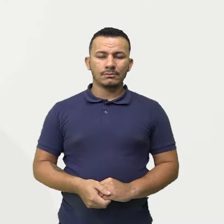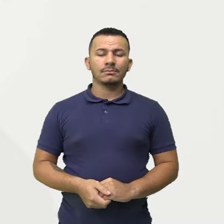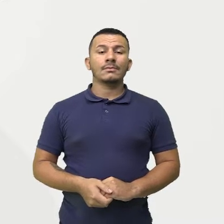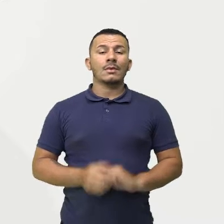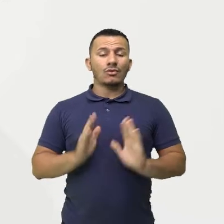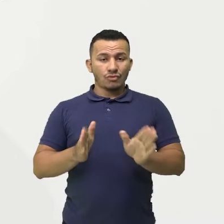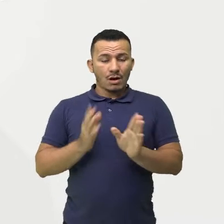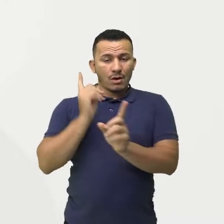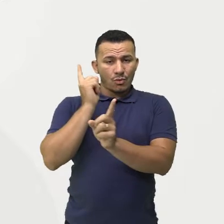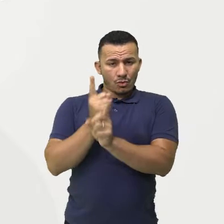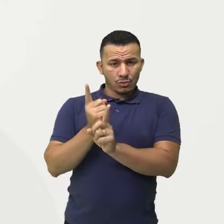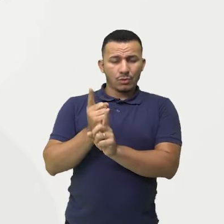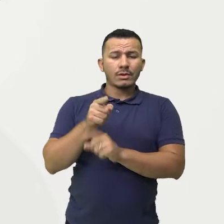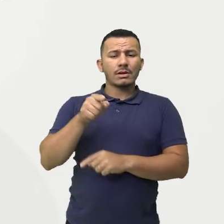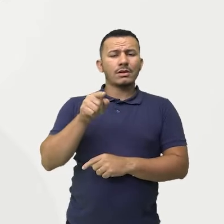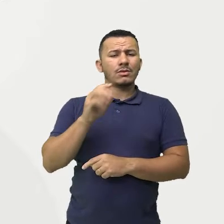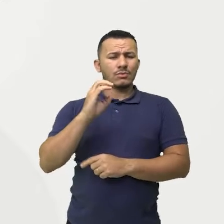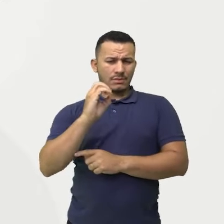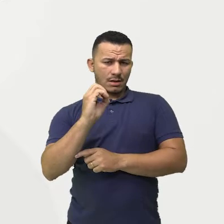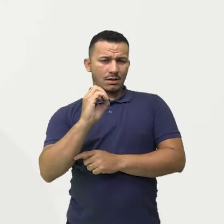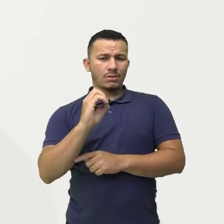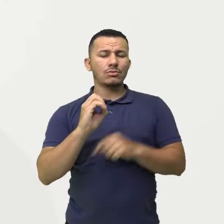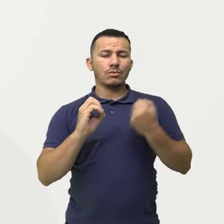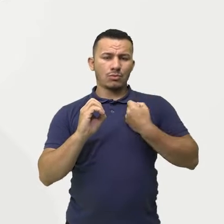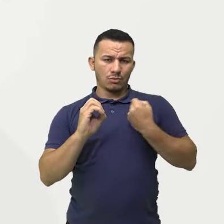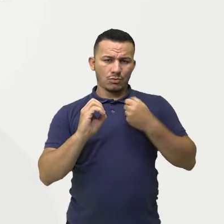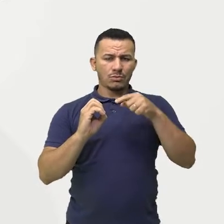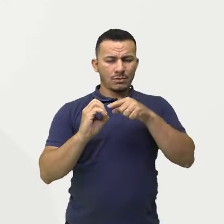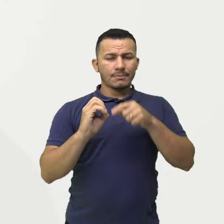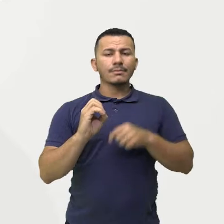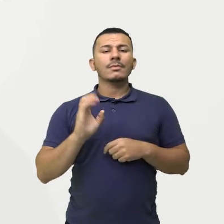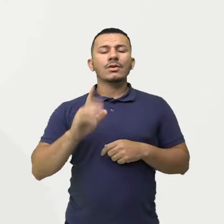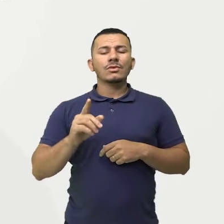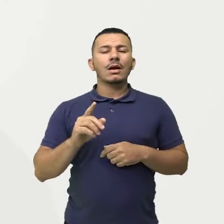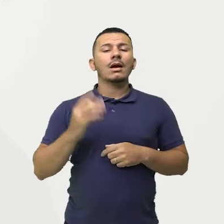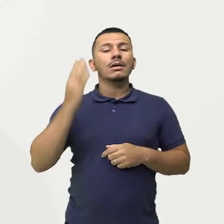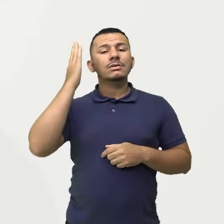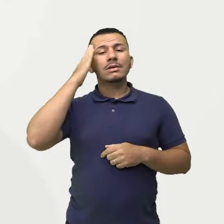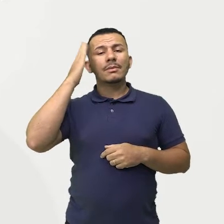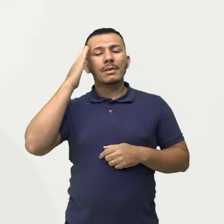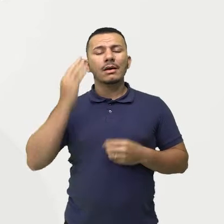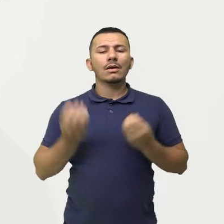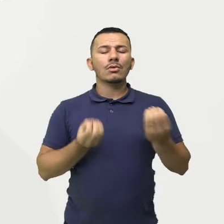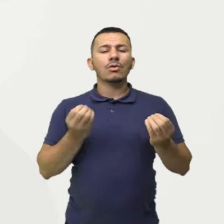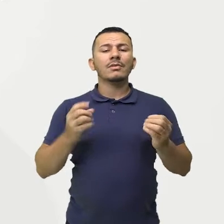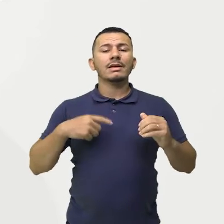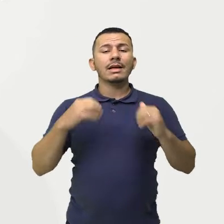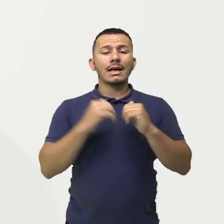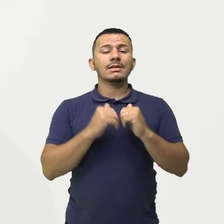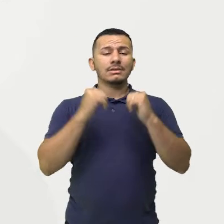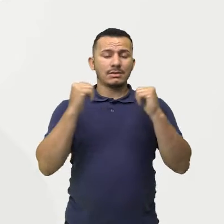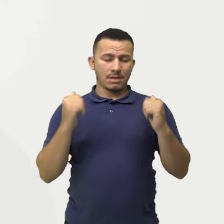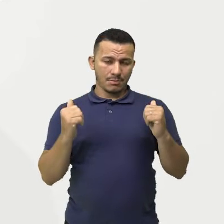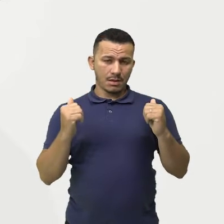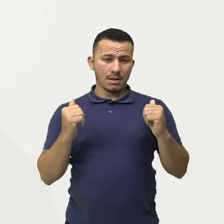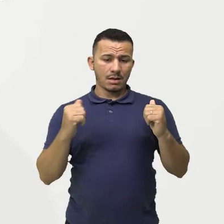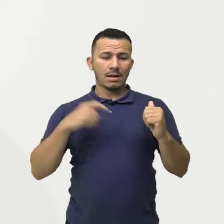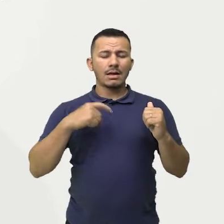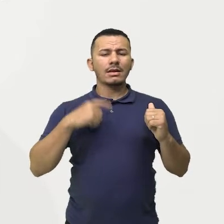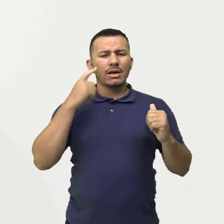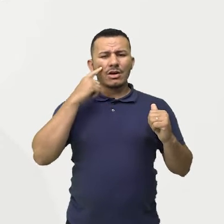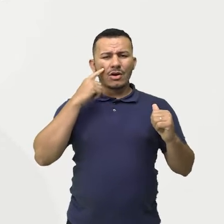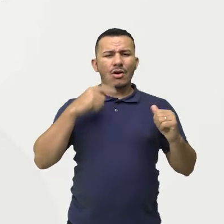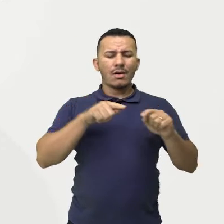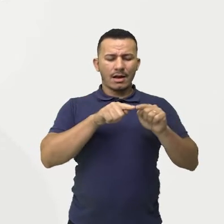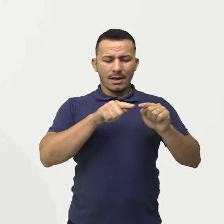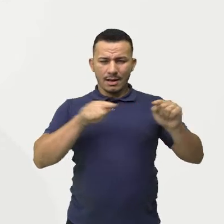você logo marca a origem, ó, você procura realizar uma divisão, que são esses